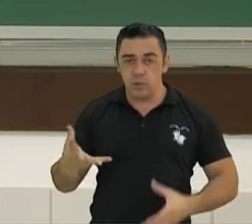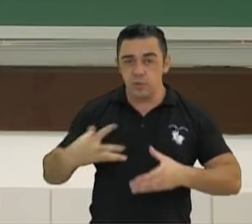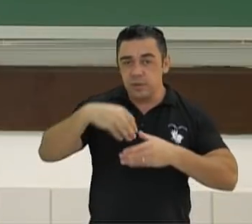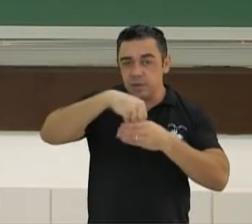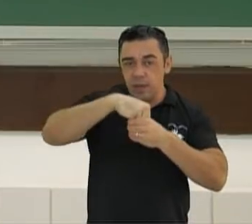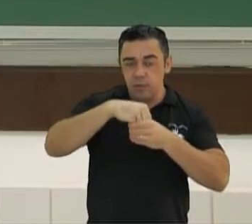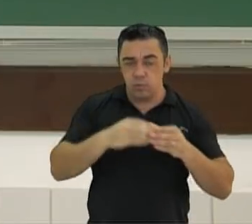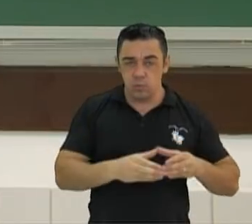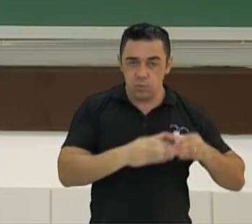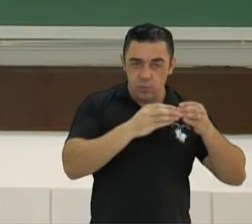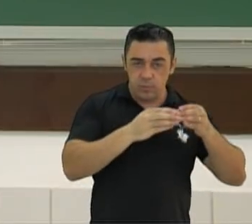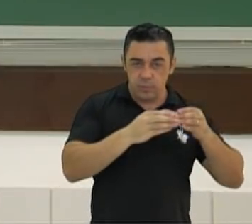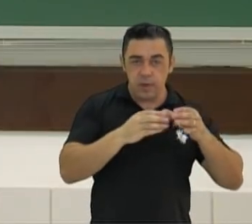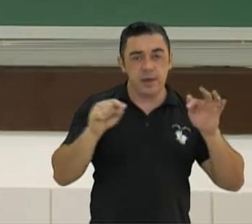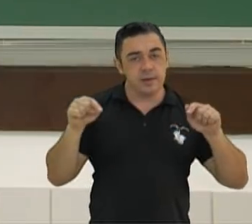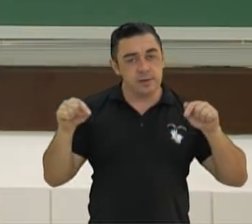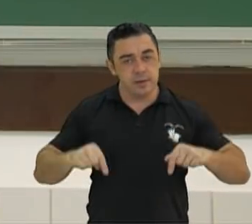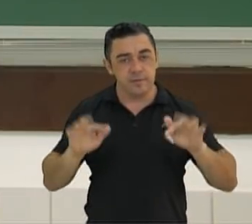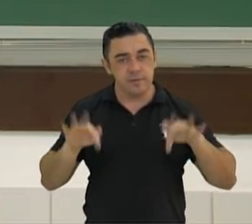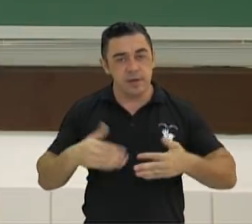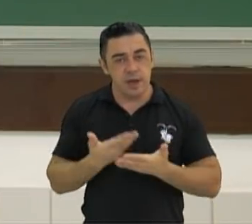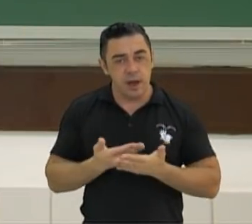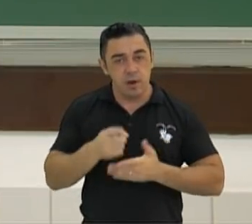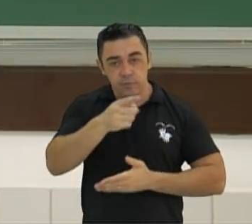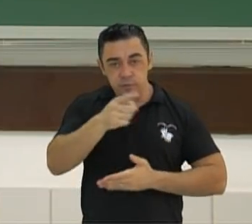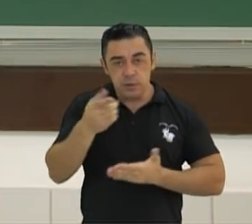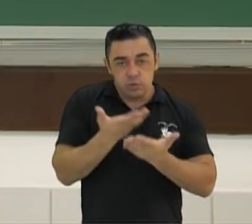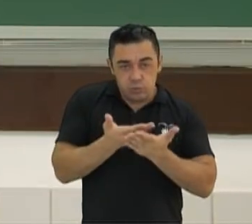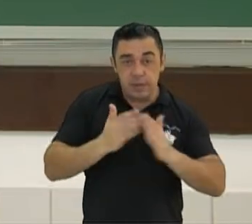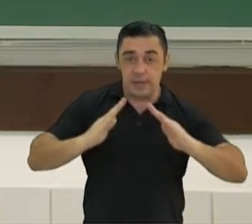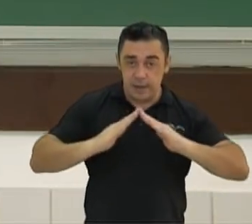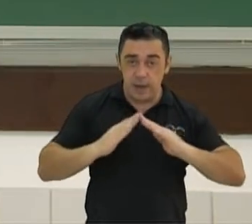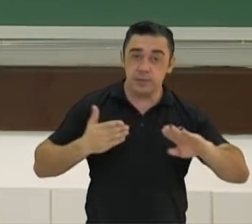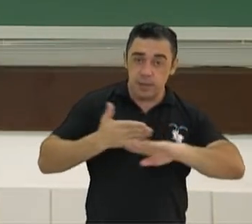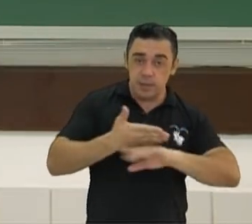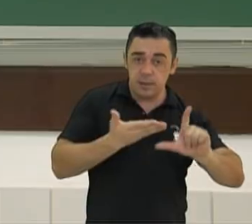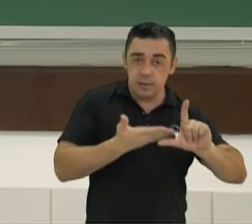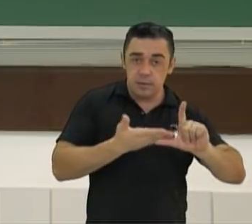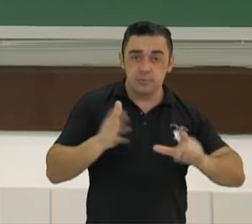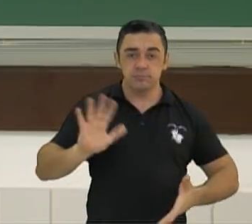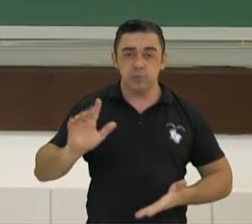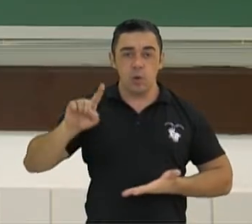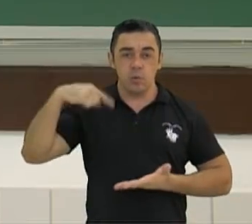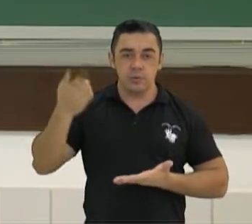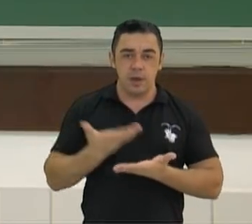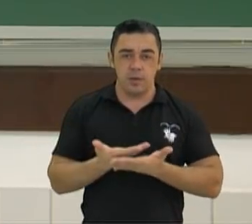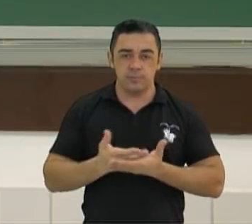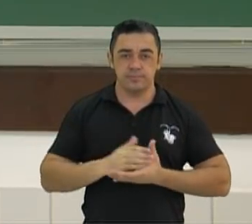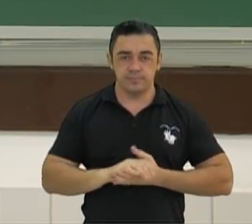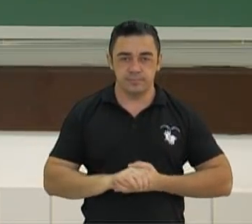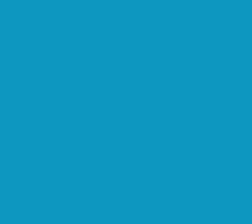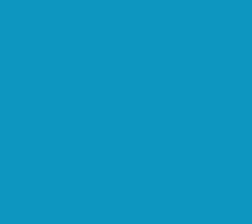cubo. Então, ficamos por aqui. Estudem em casa, acesse o Classroom e até a próxima!